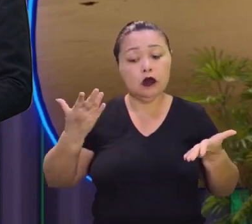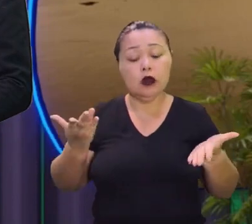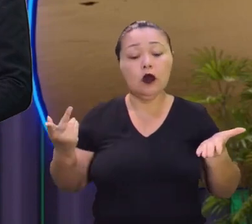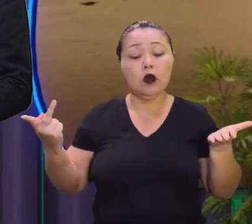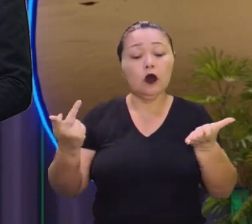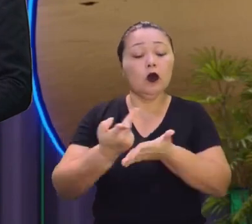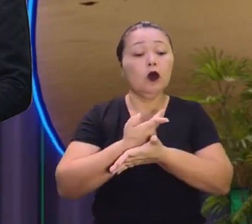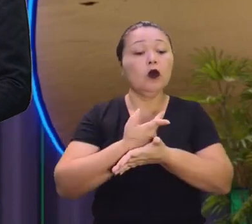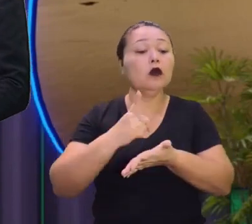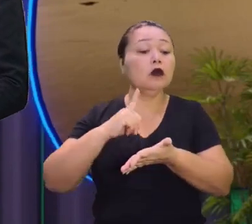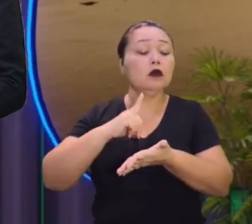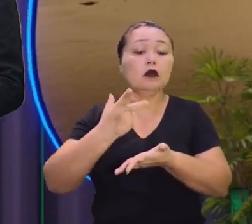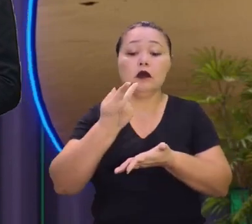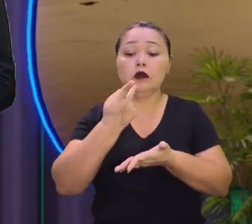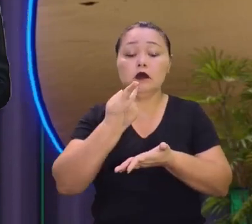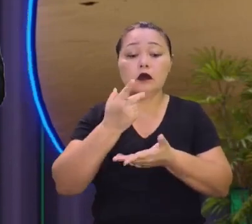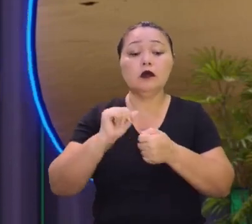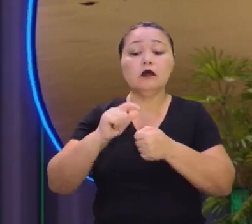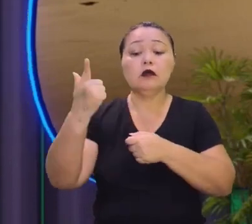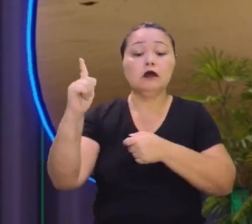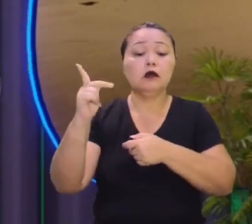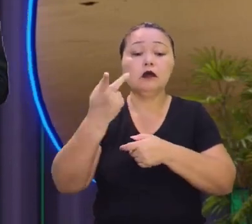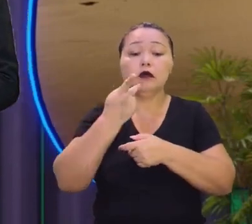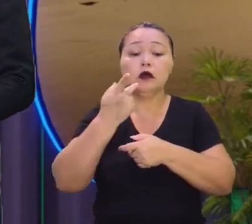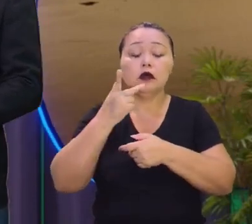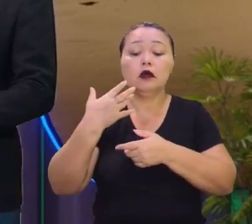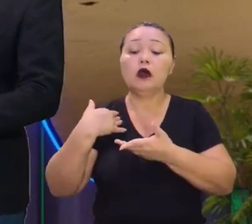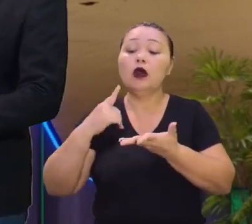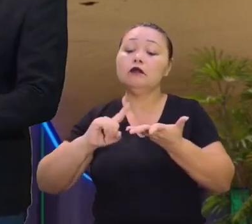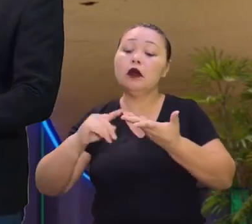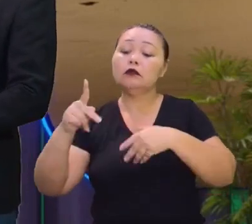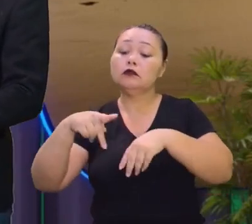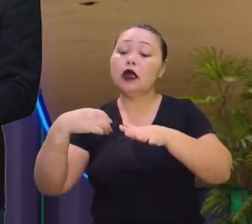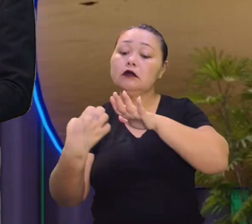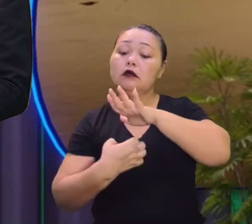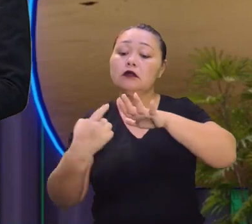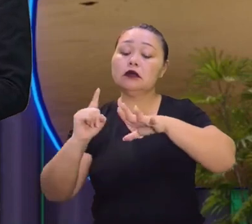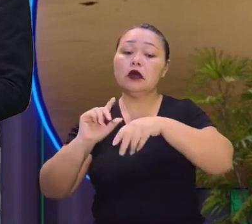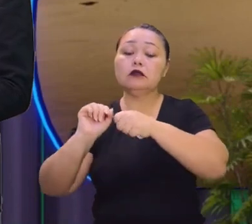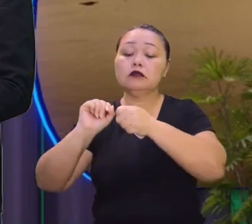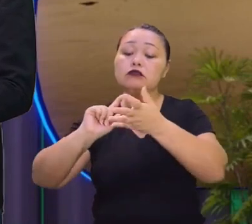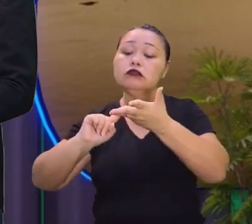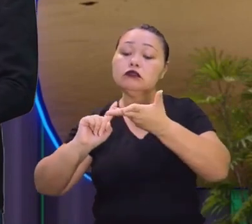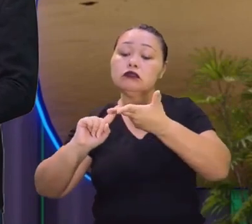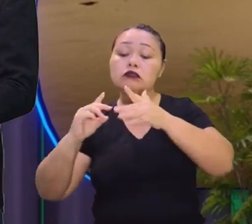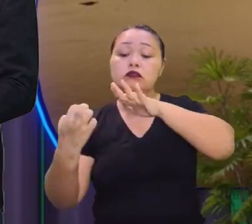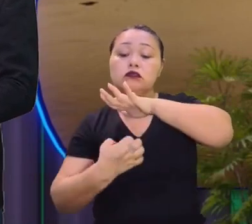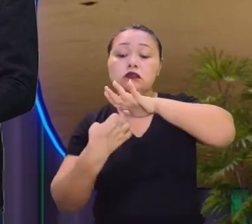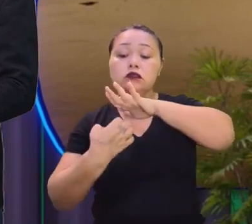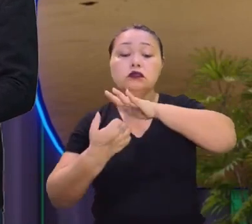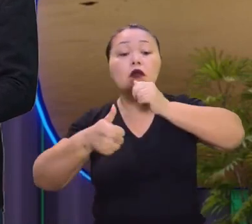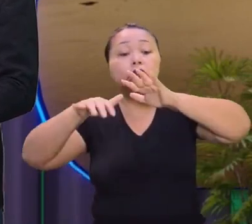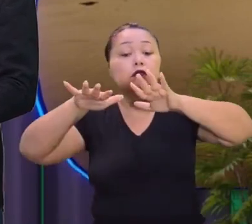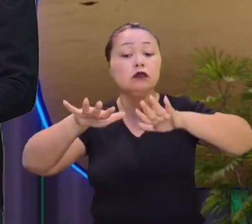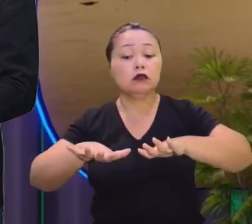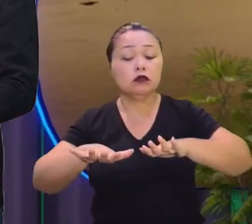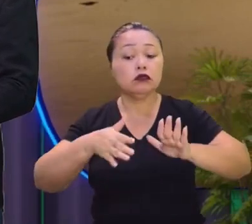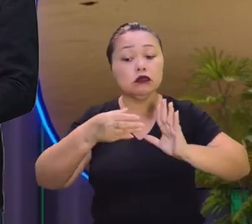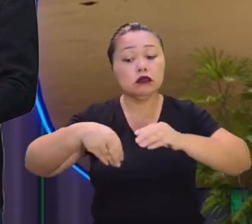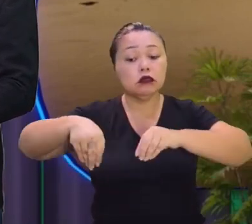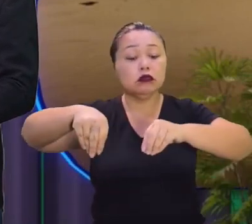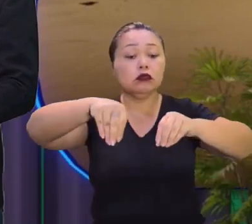hoje acontece dessa forma, a gente fala muito na geografia, quando fala de multinacionais, quando uma determinada multinacional se instala